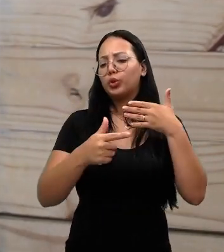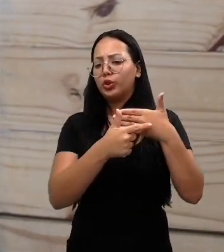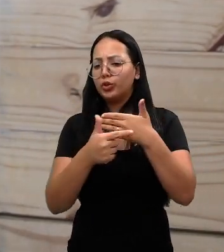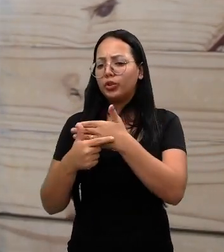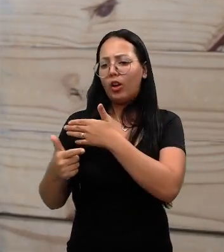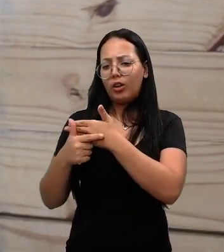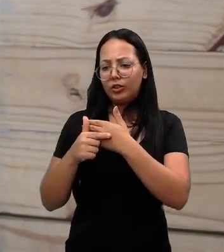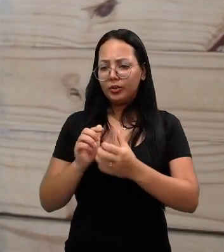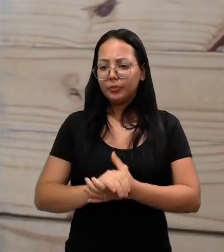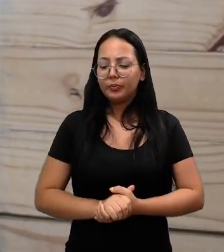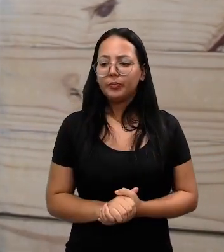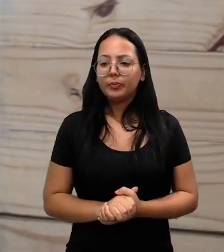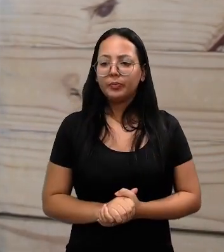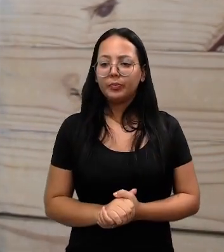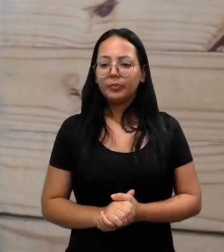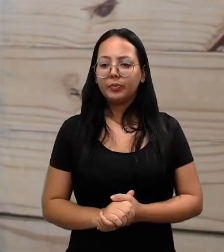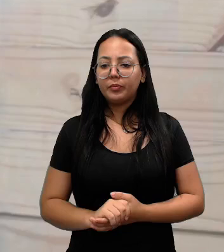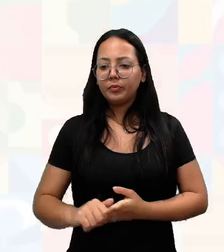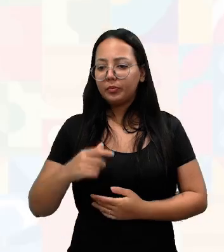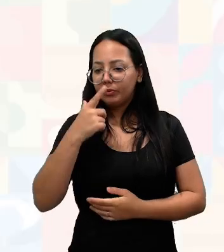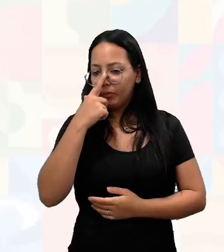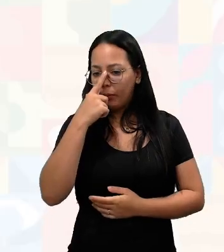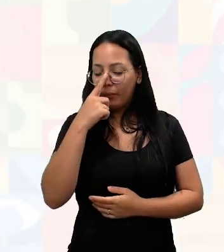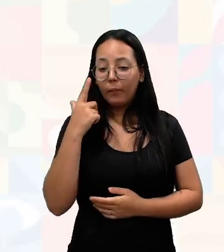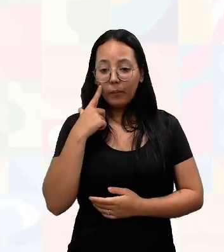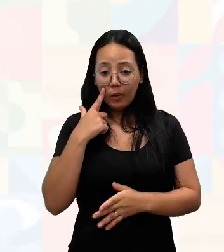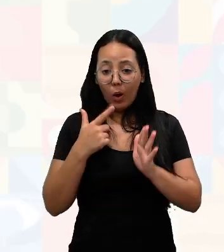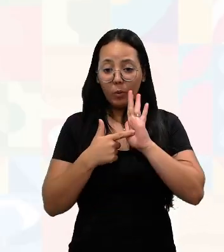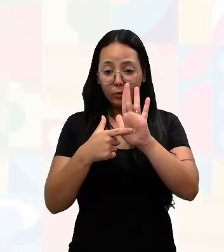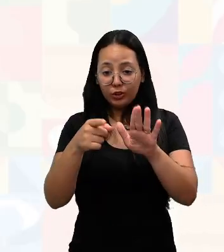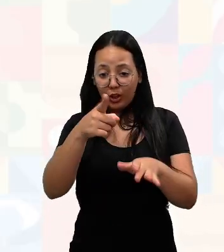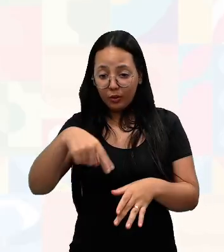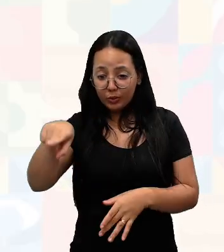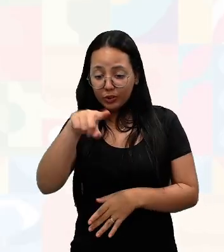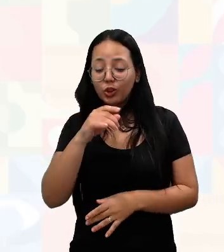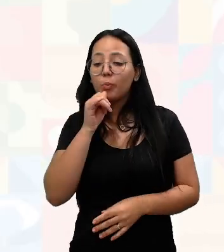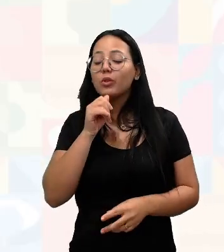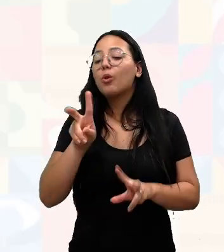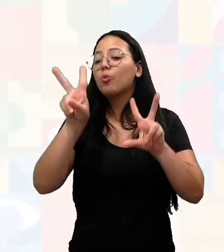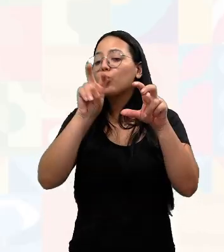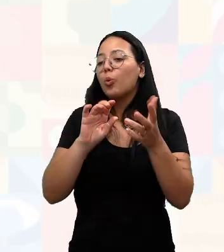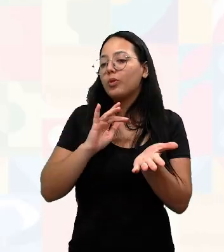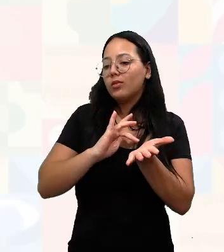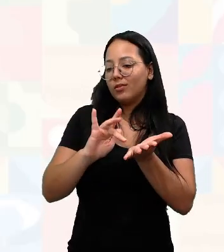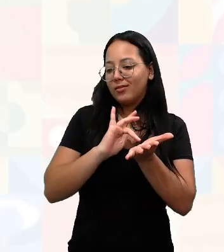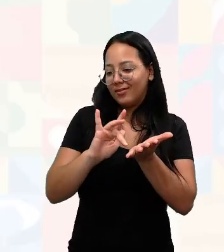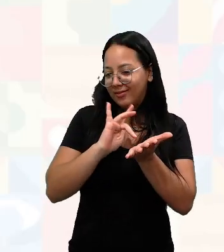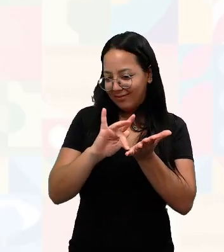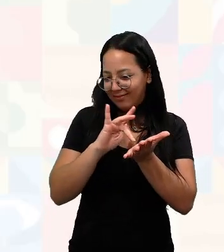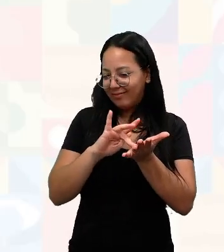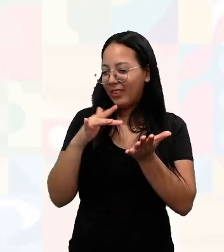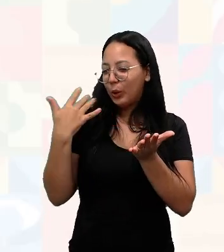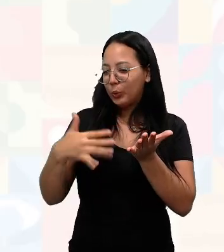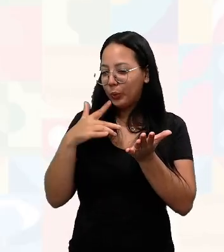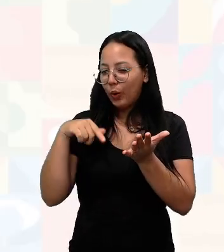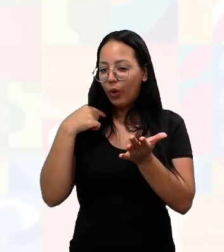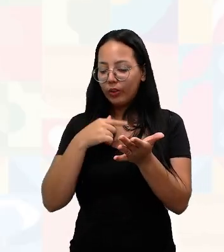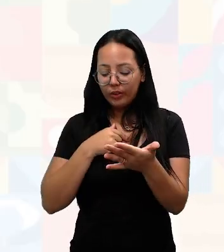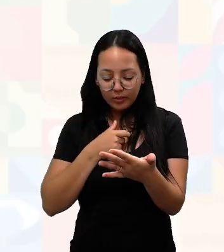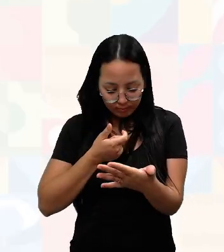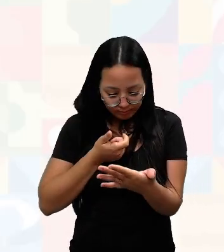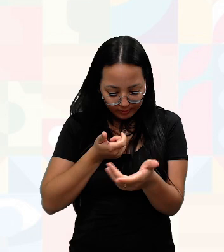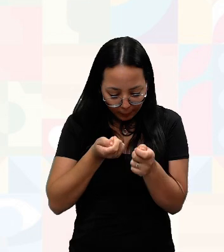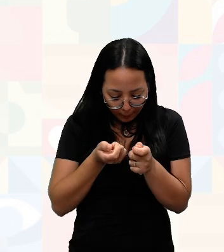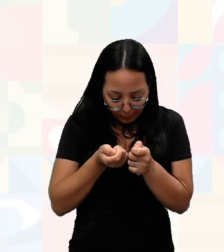atividades. Tá? Aqui eu trago um bom exemplo com relação aos aparelhos celulares, né, que de tanto que a gente fica aqui